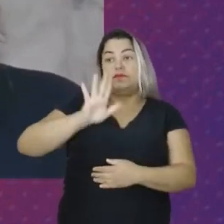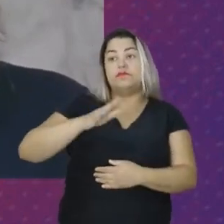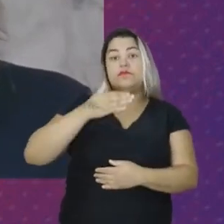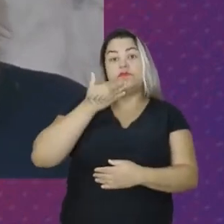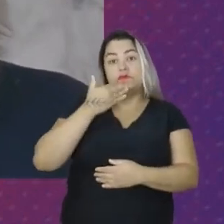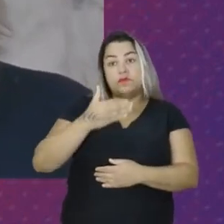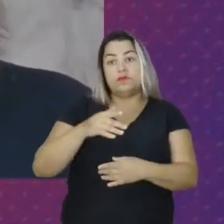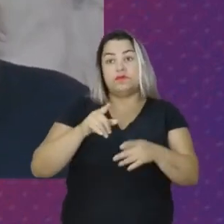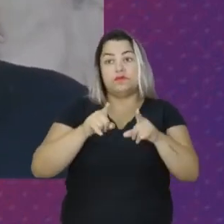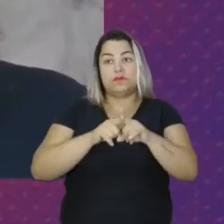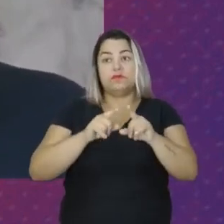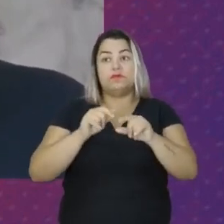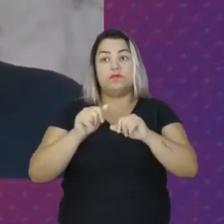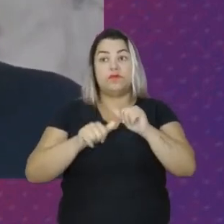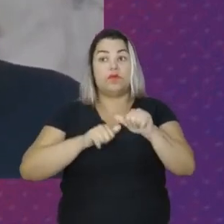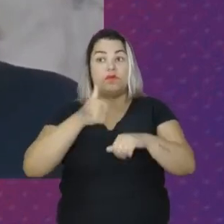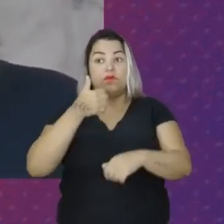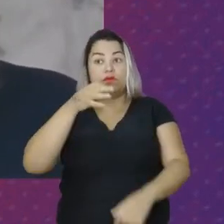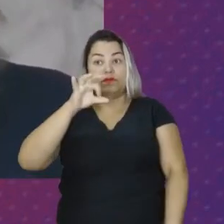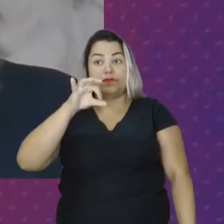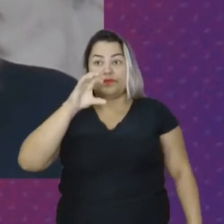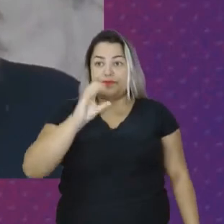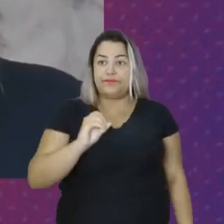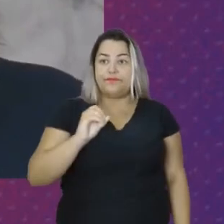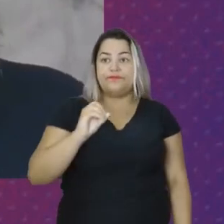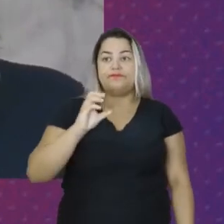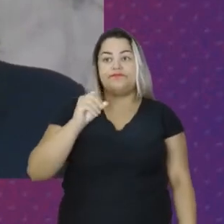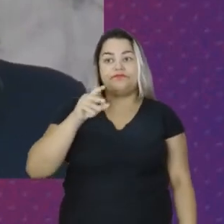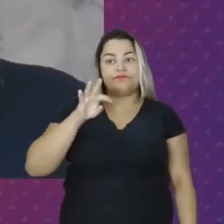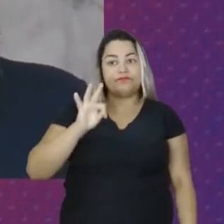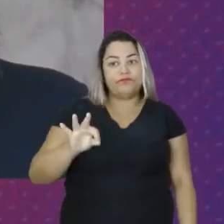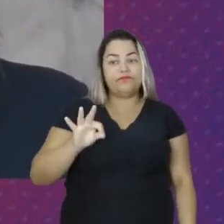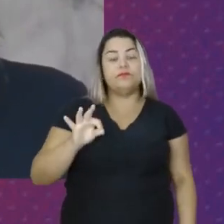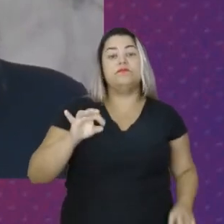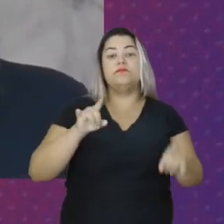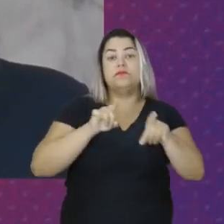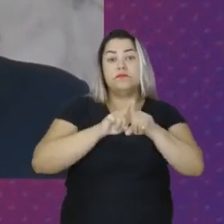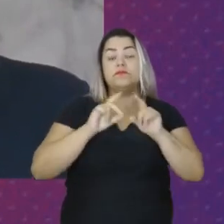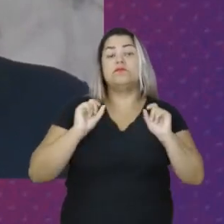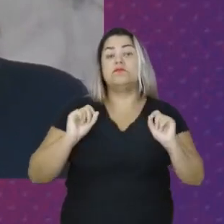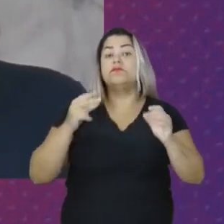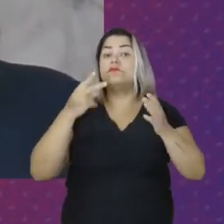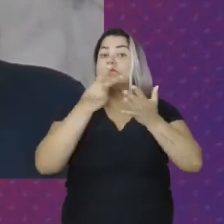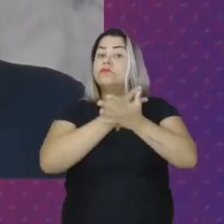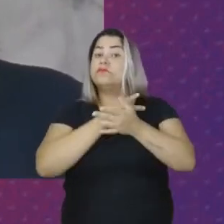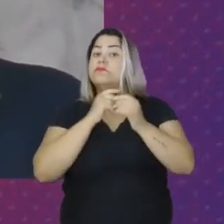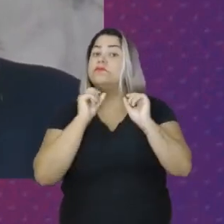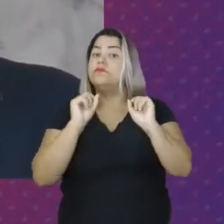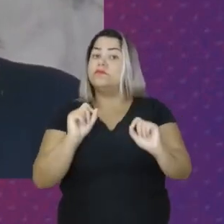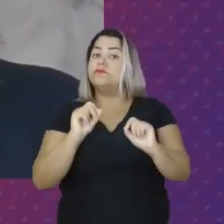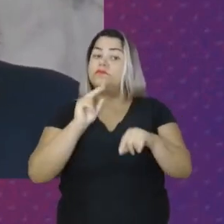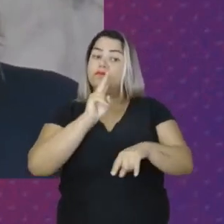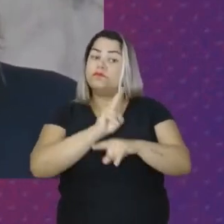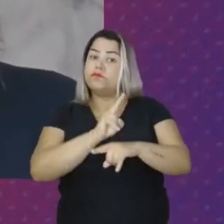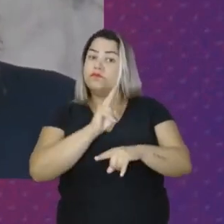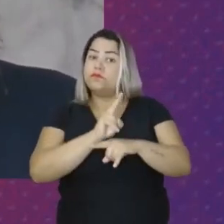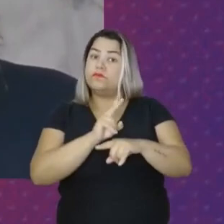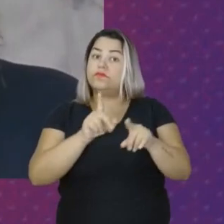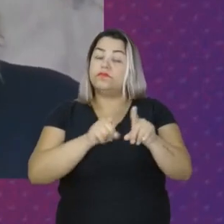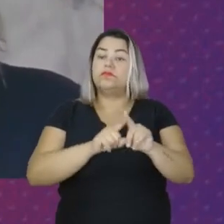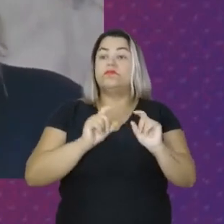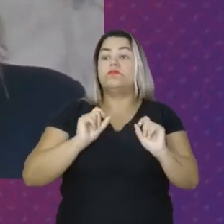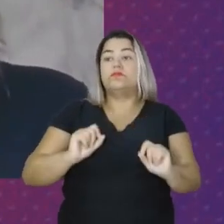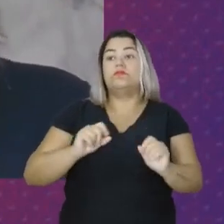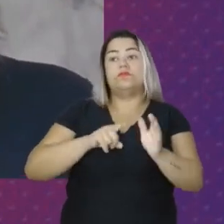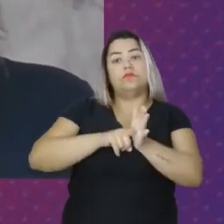ratificação da Convenção 190 da OIT. Essa convenção trata da prevenção,